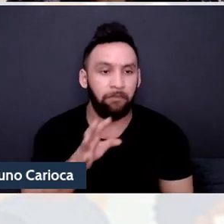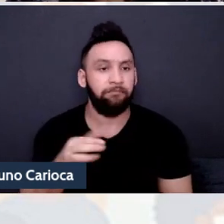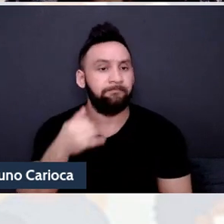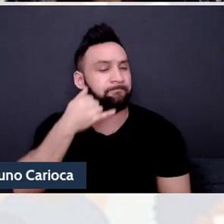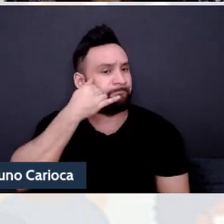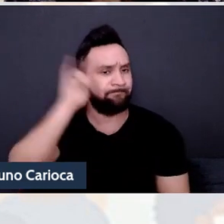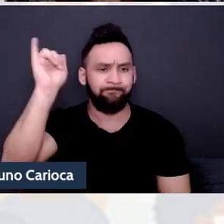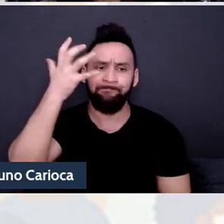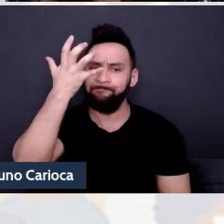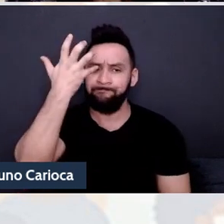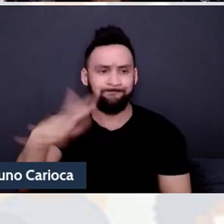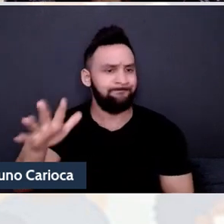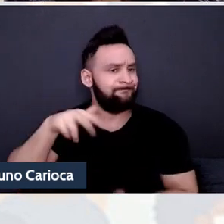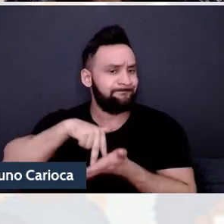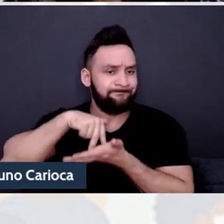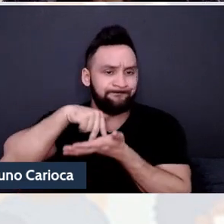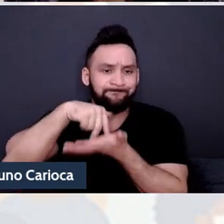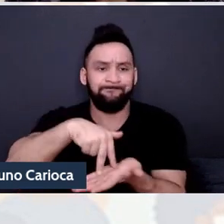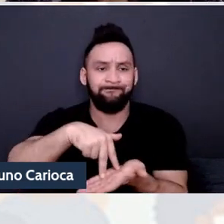para